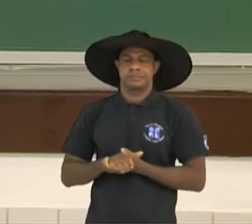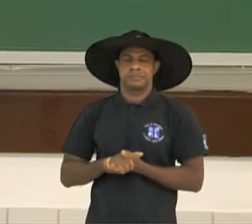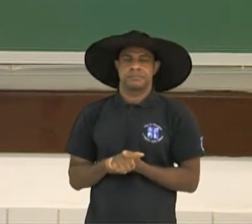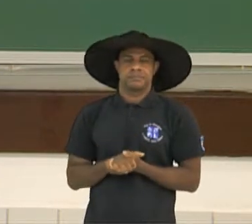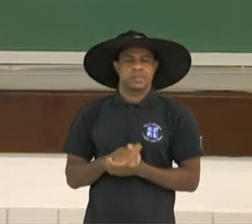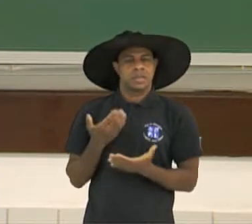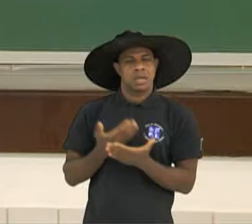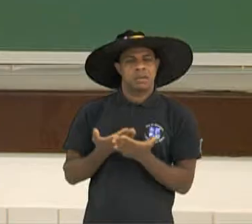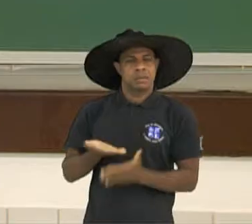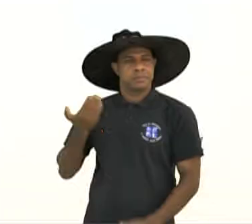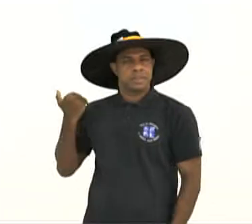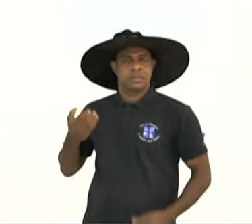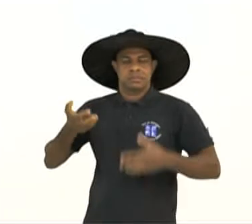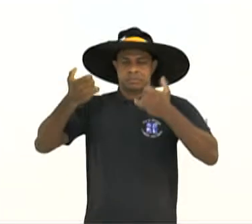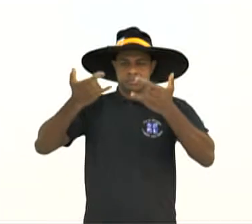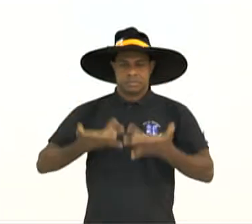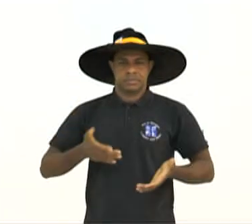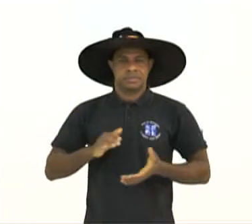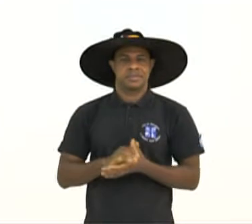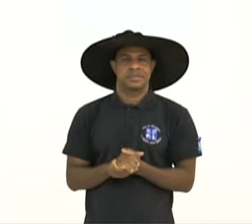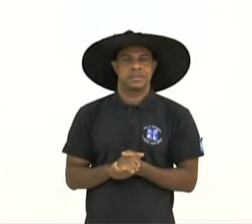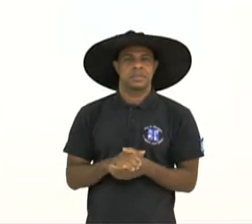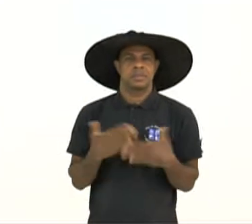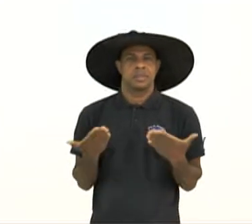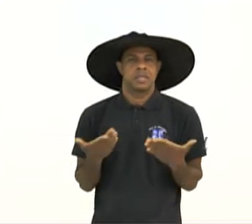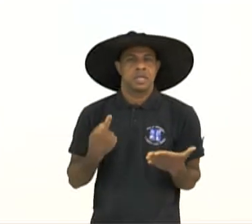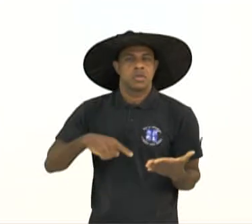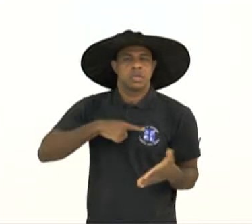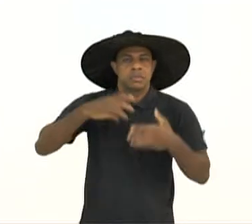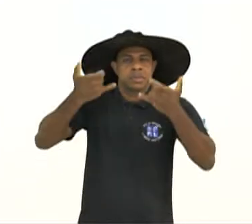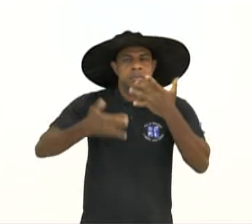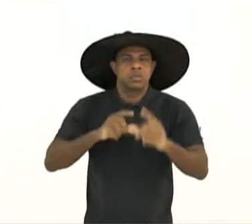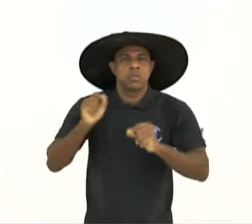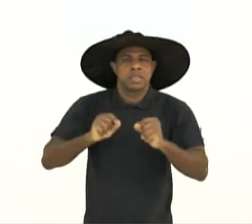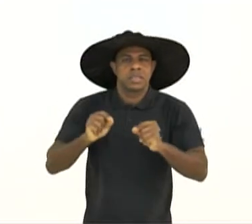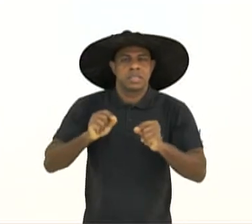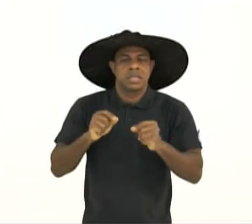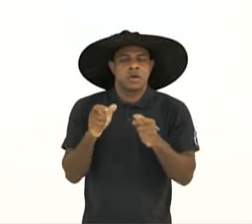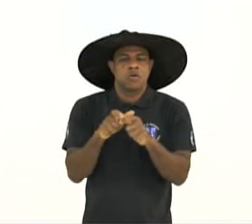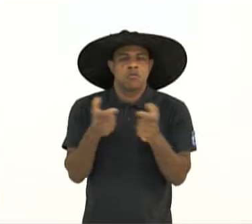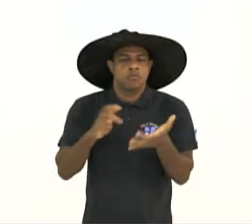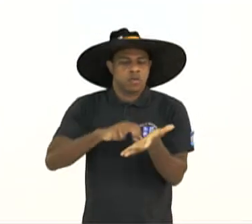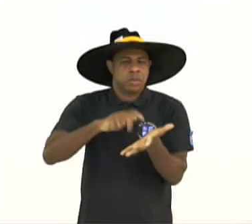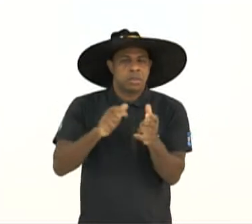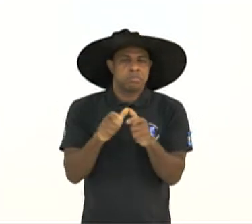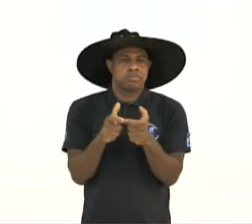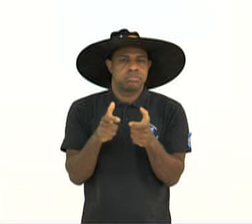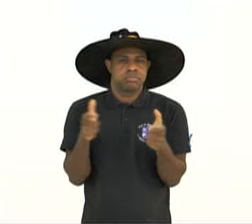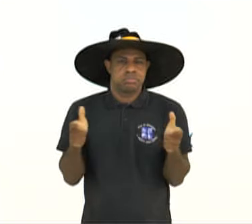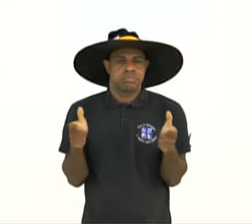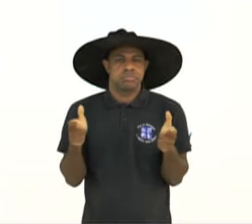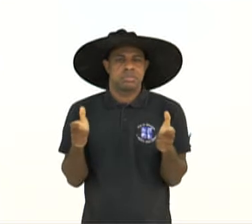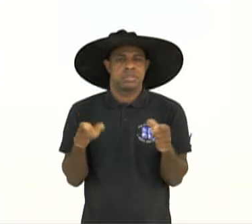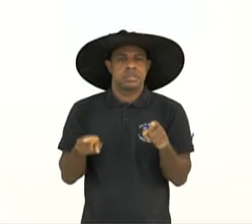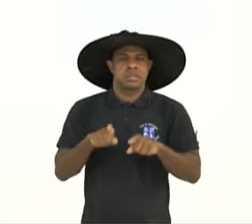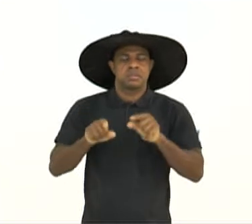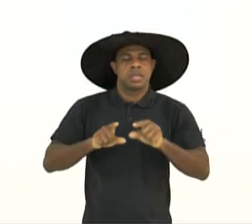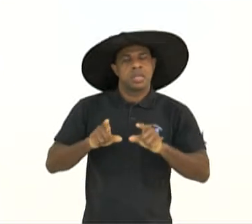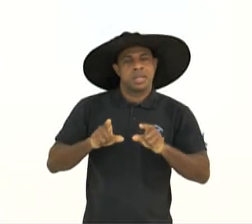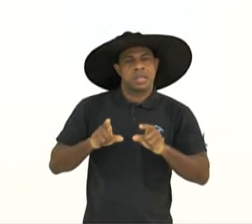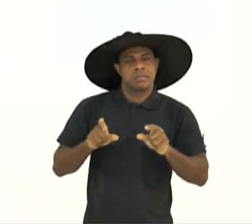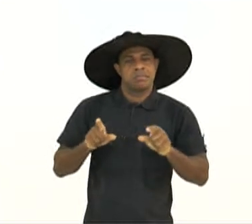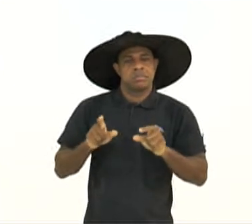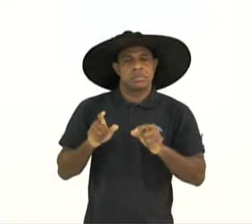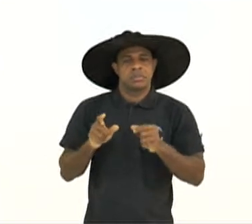Na aula passada, a Frustrating Game or Challenge, nós aprimoramos o nosso vocabulário com relação